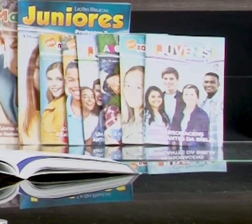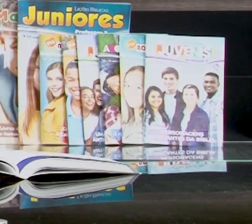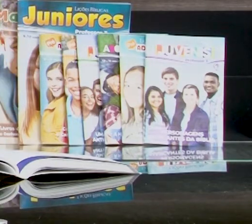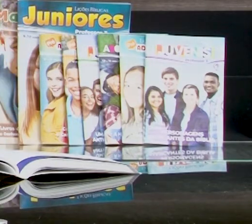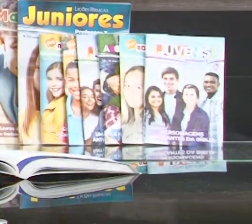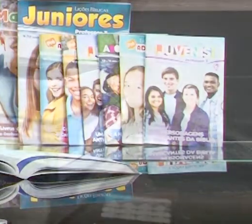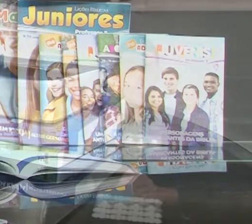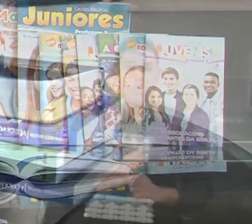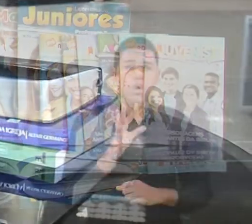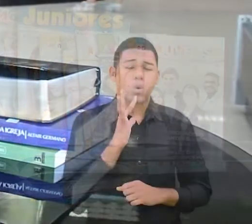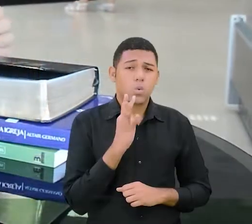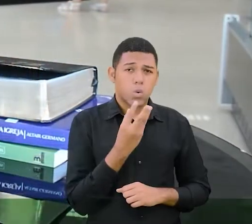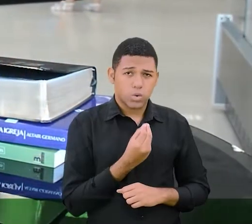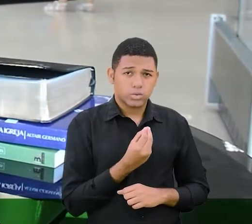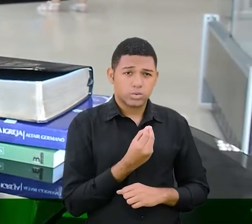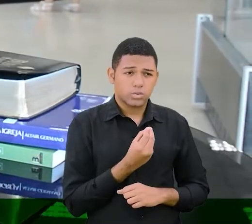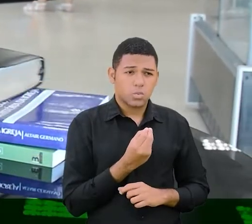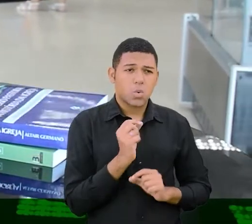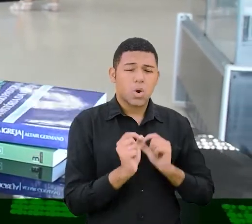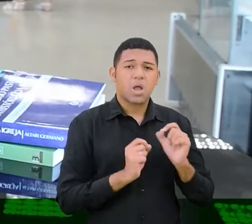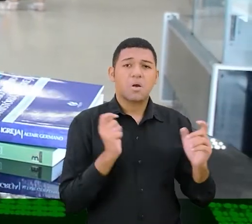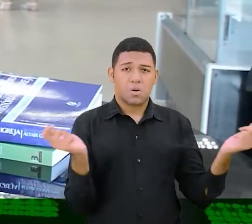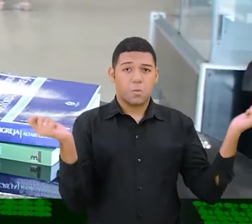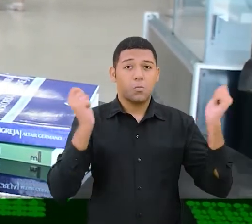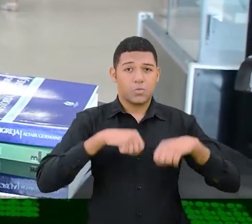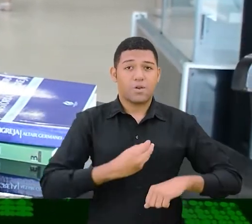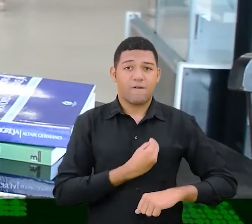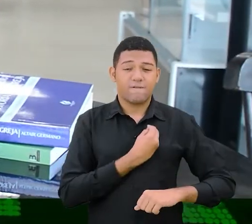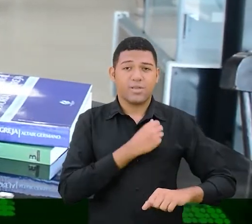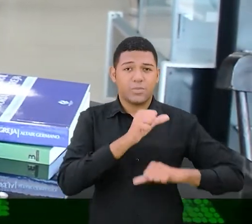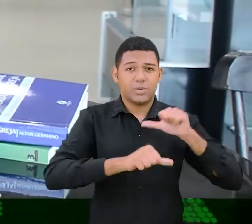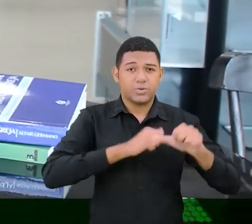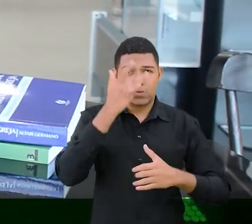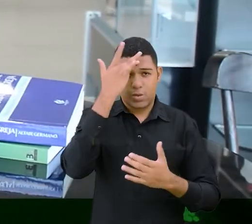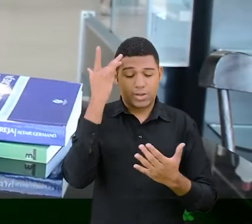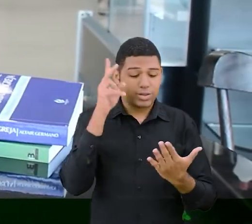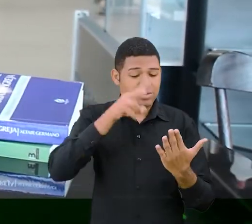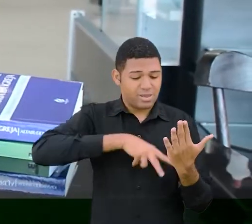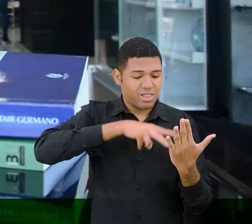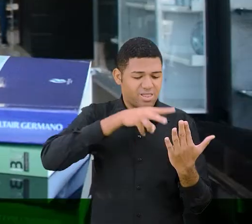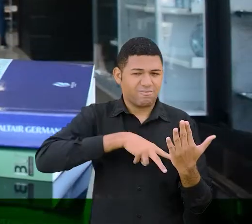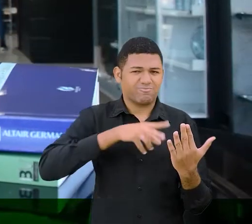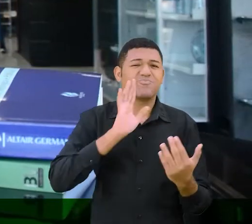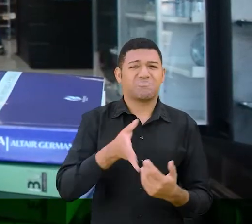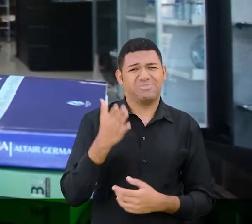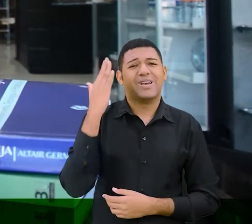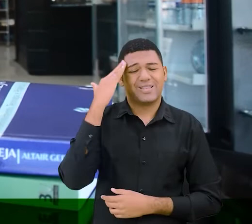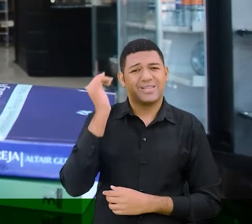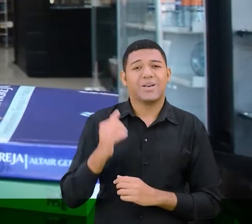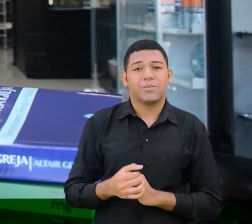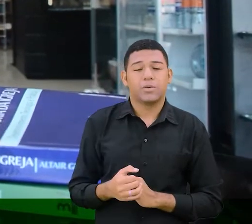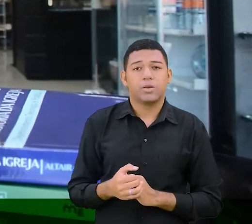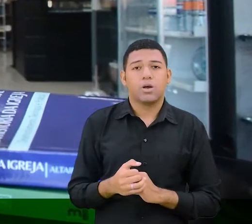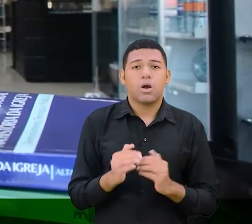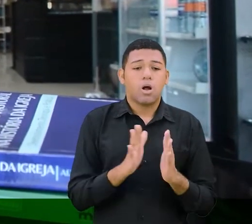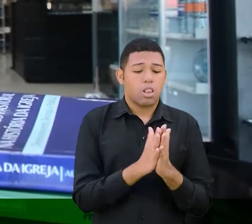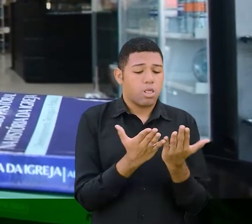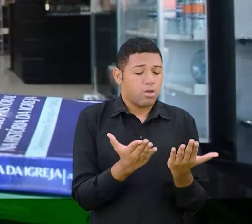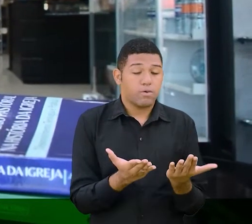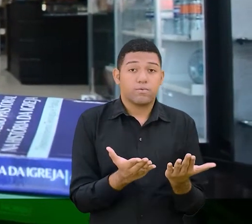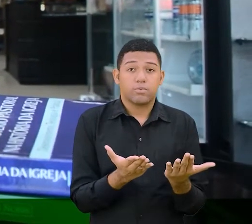Jesus o que o conhecimento é capaz de mudar a vida de quem Gere a gente já sabe